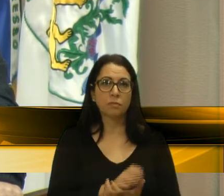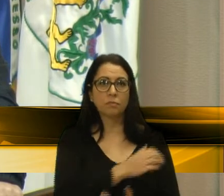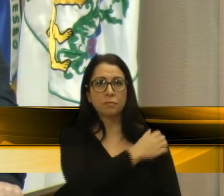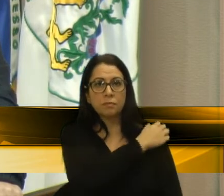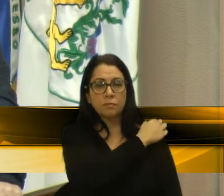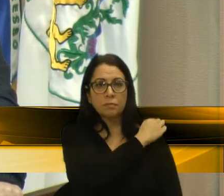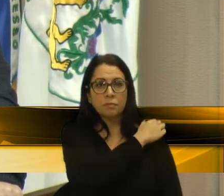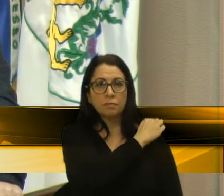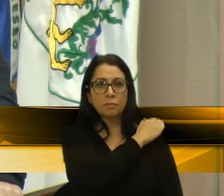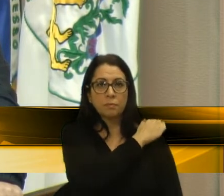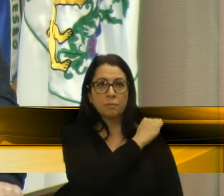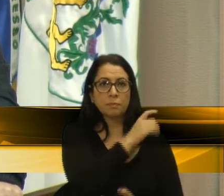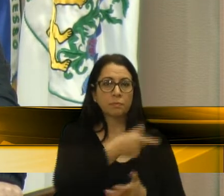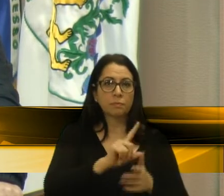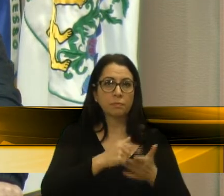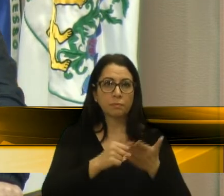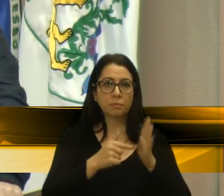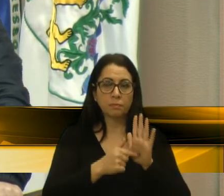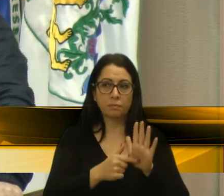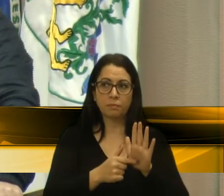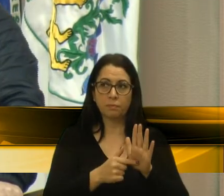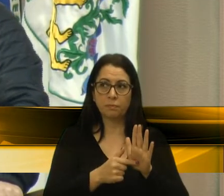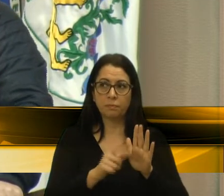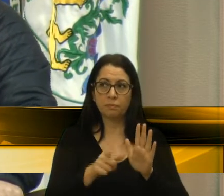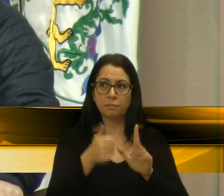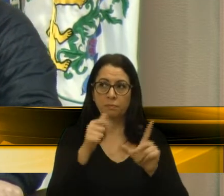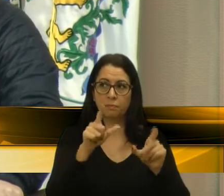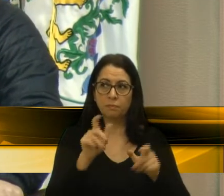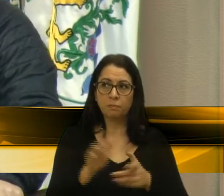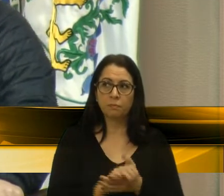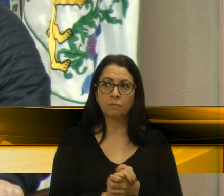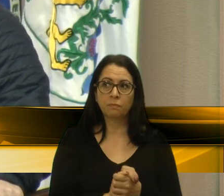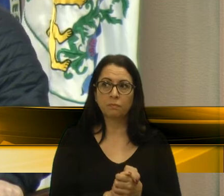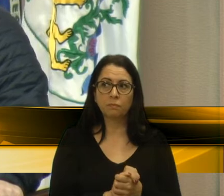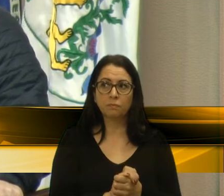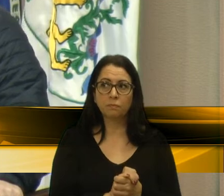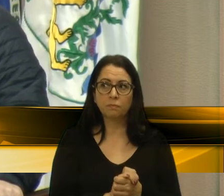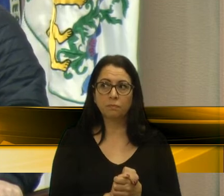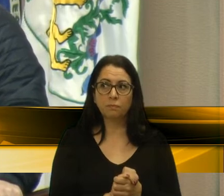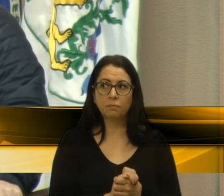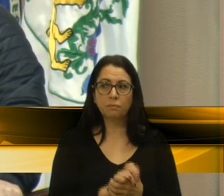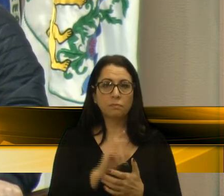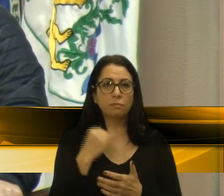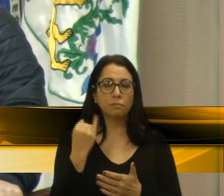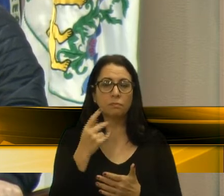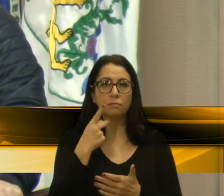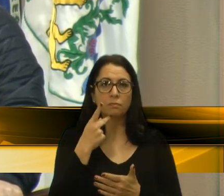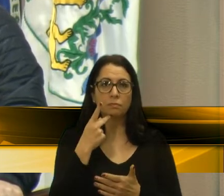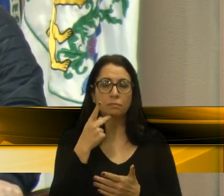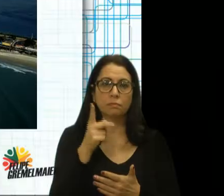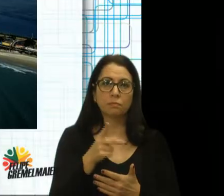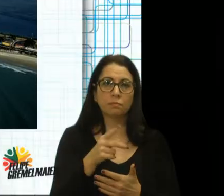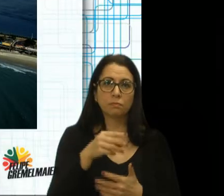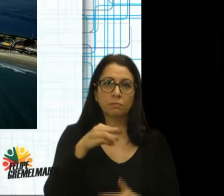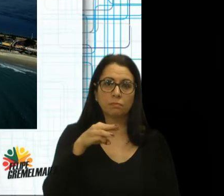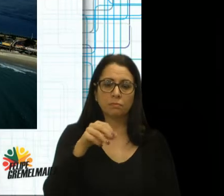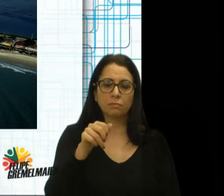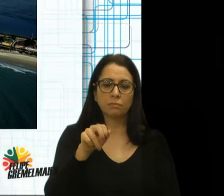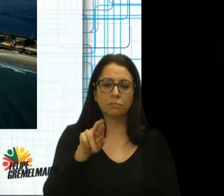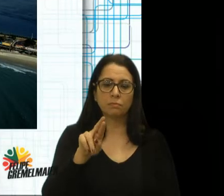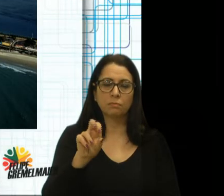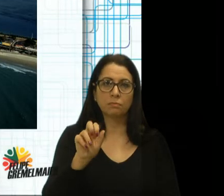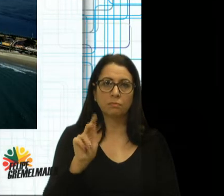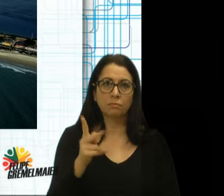antes de passar essa primeira imagem, é importante frisar que o Maranhão viveu por